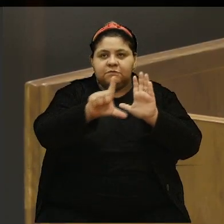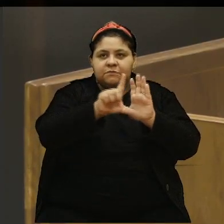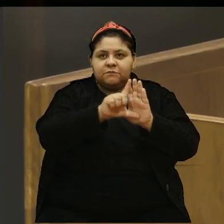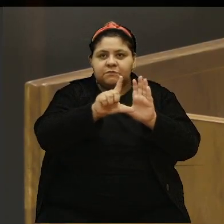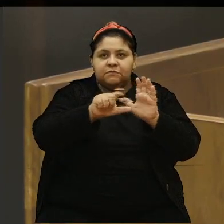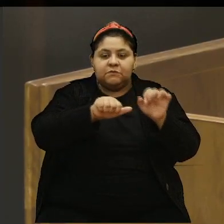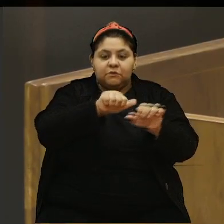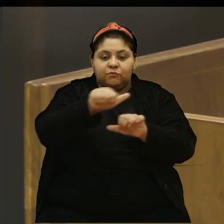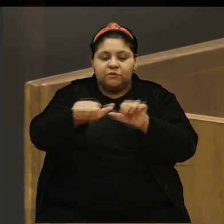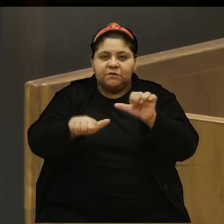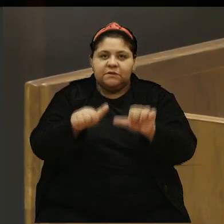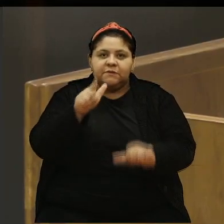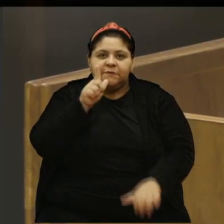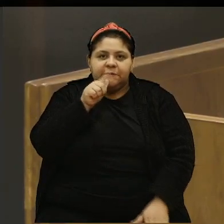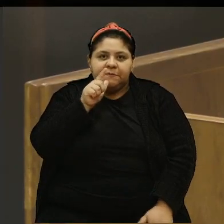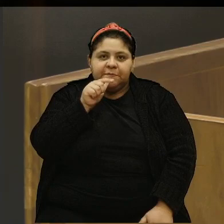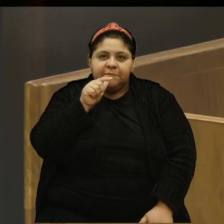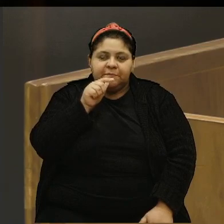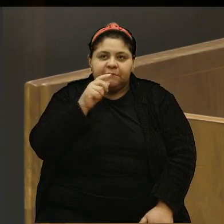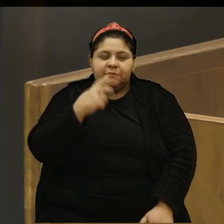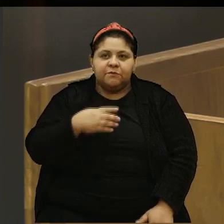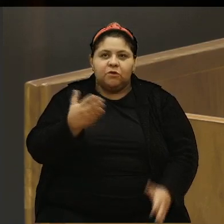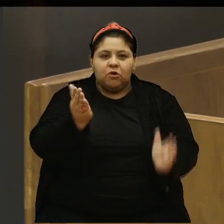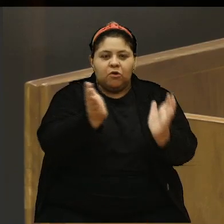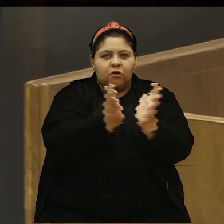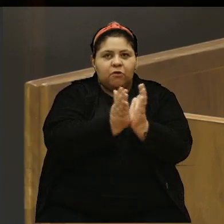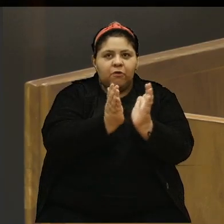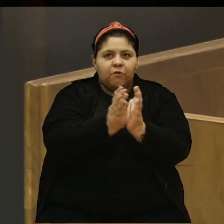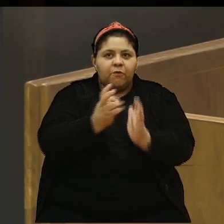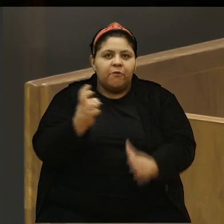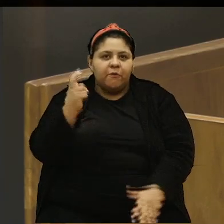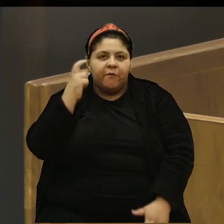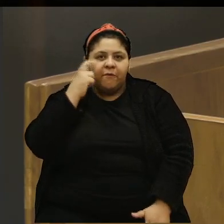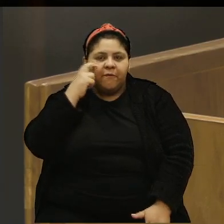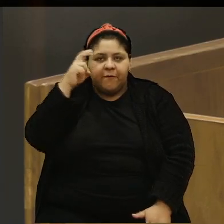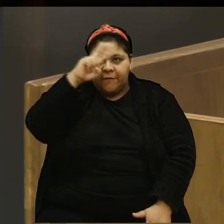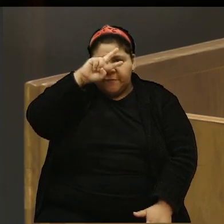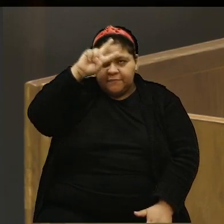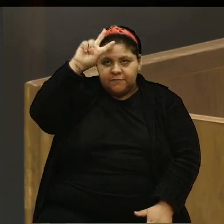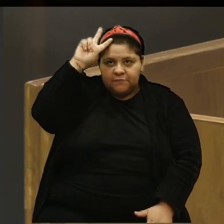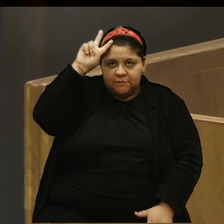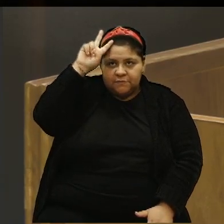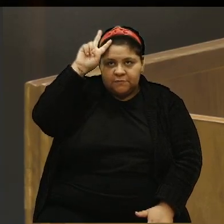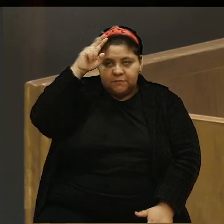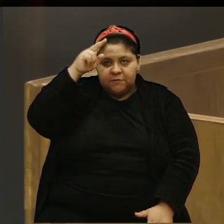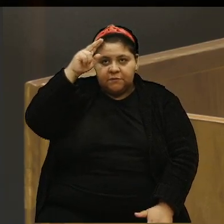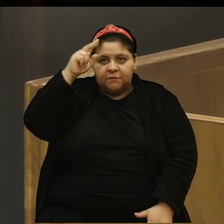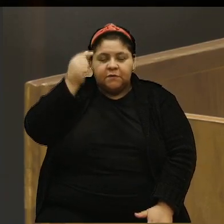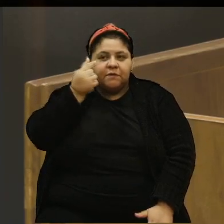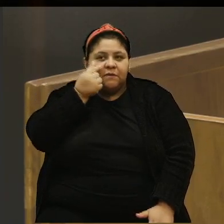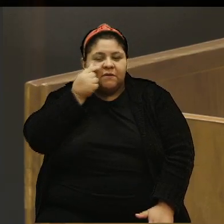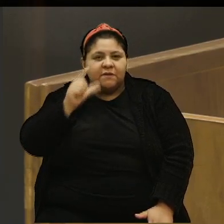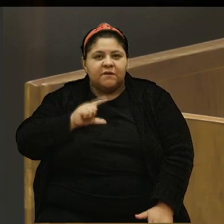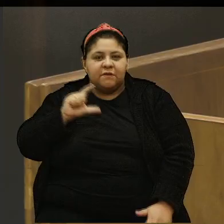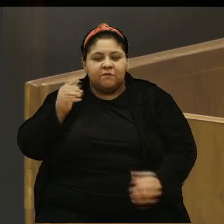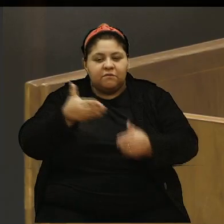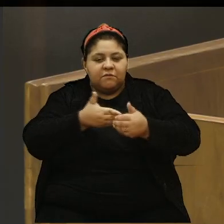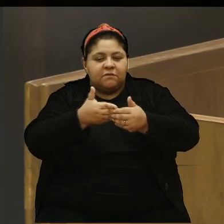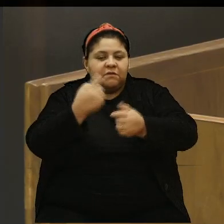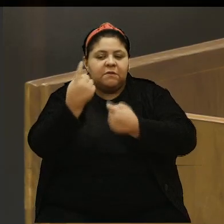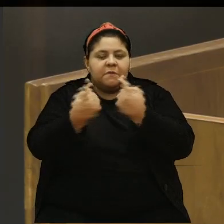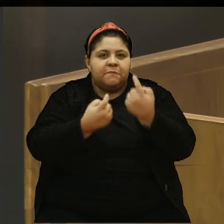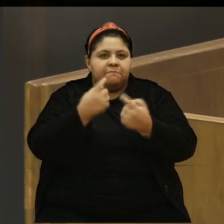das águas. Colega Sandro Fantinel, colega Edson, colega Eloy, que tem nos acompanhado em algumas